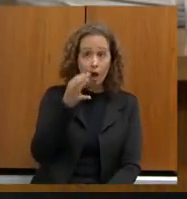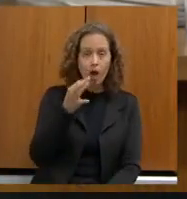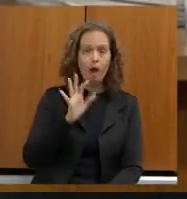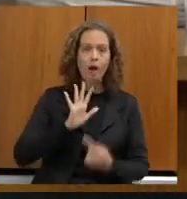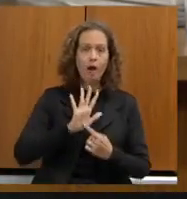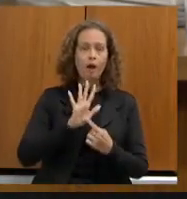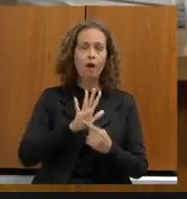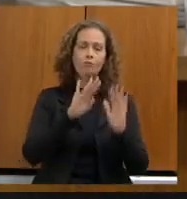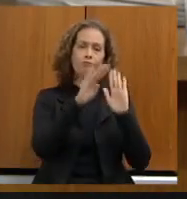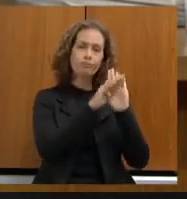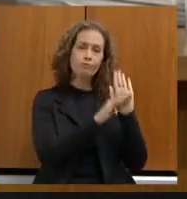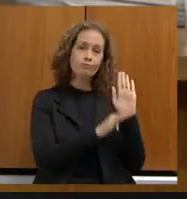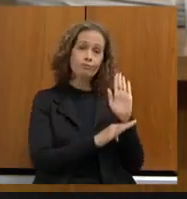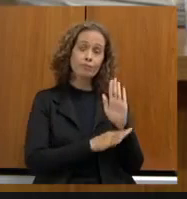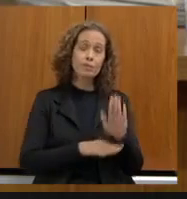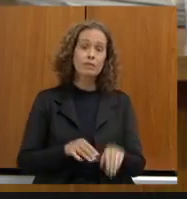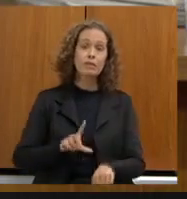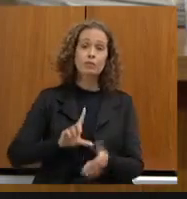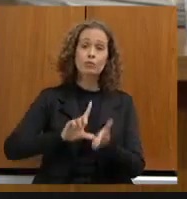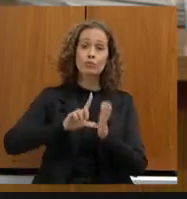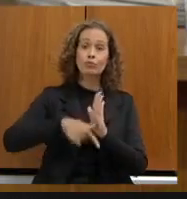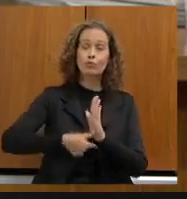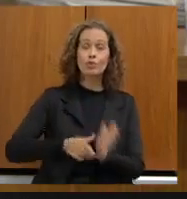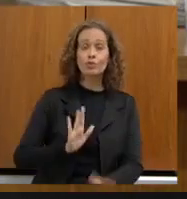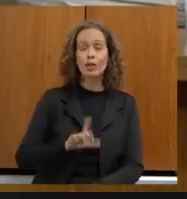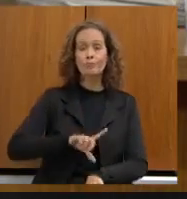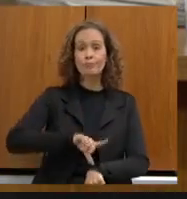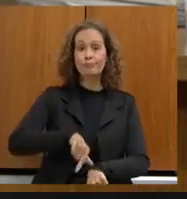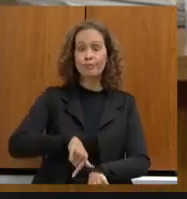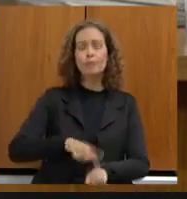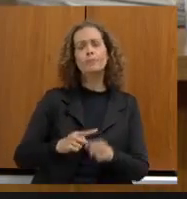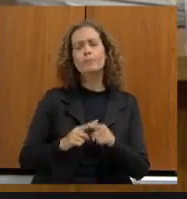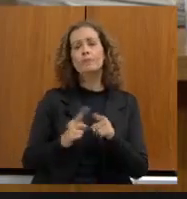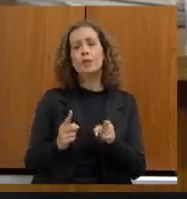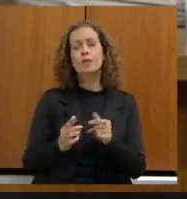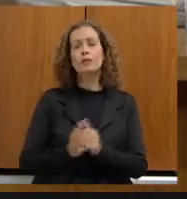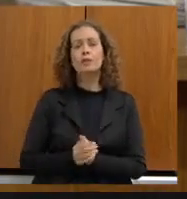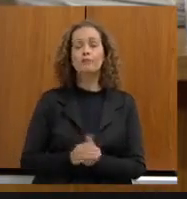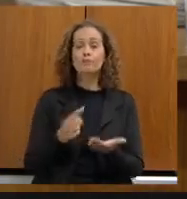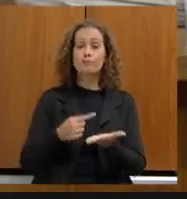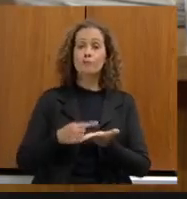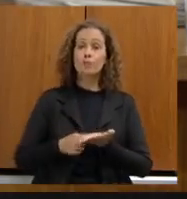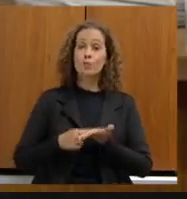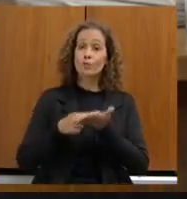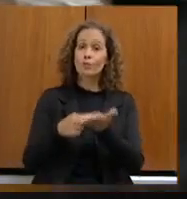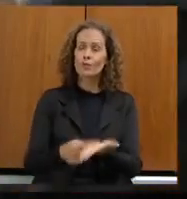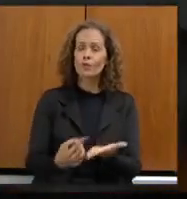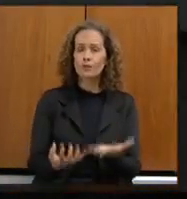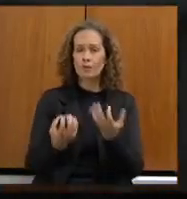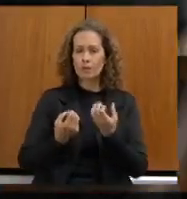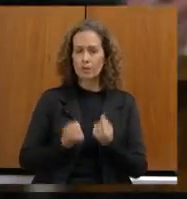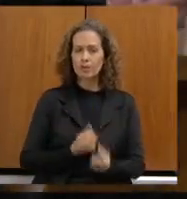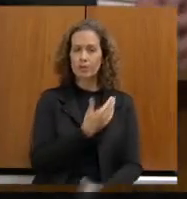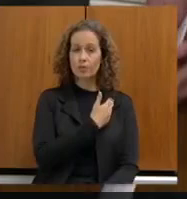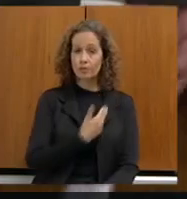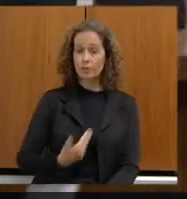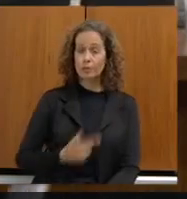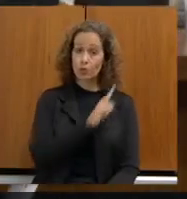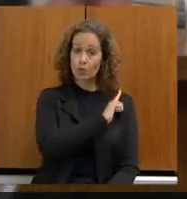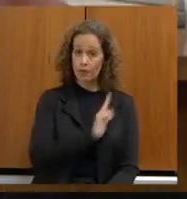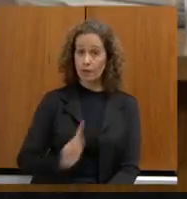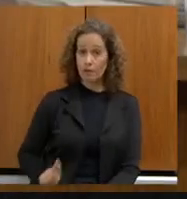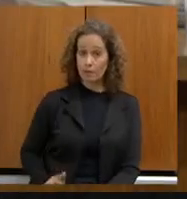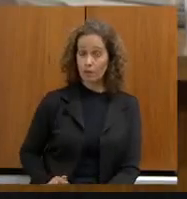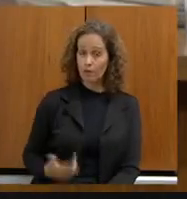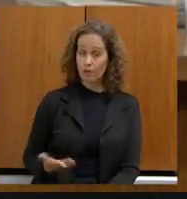principalmente por causa do adiantado da hora mas quando eu recebi o convite do nosso governador Governador e